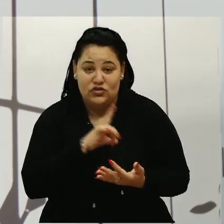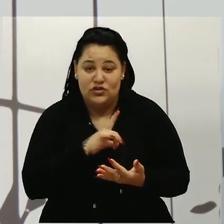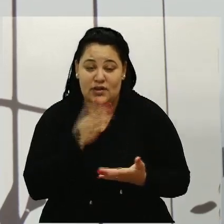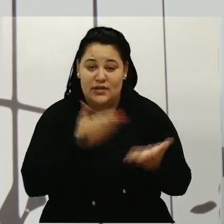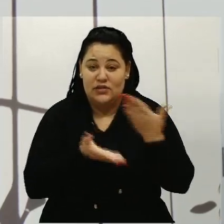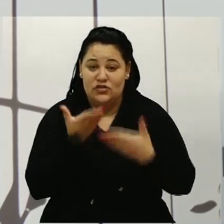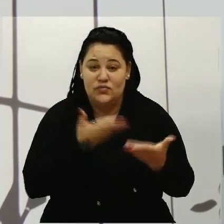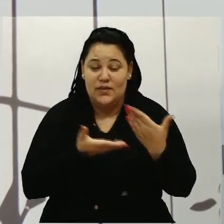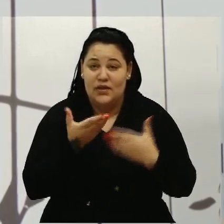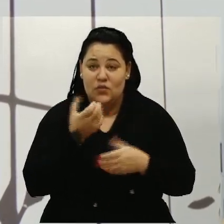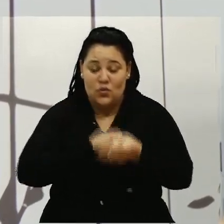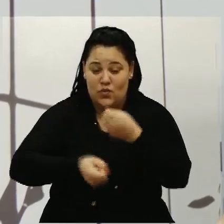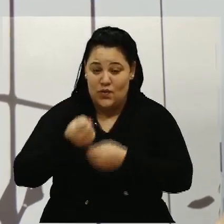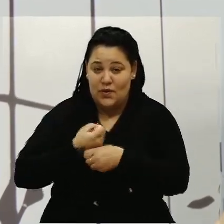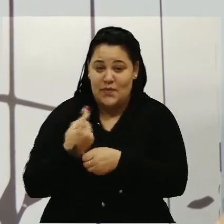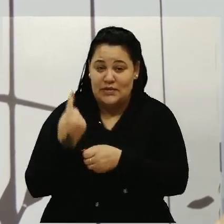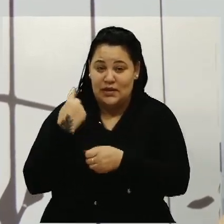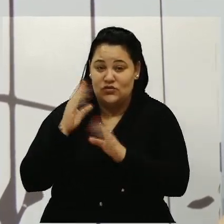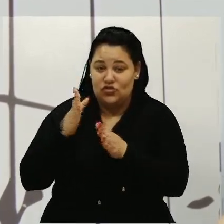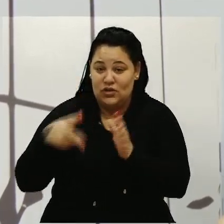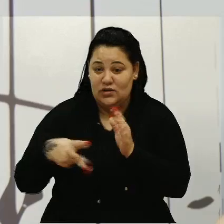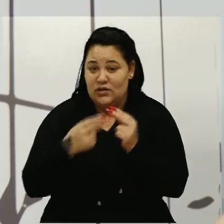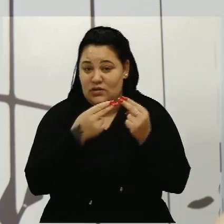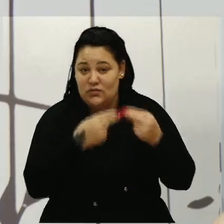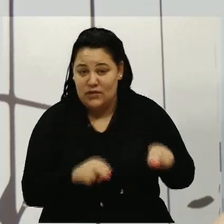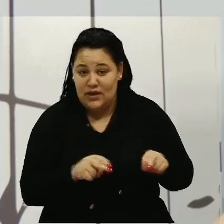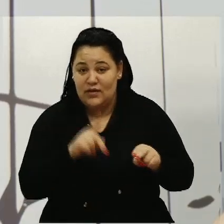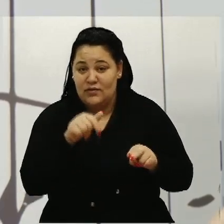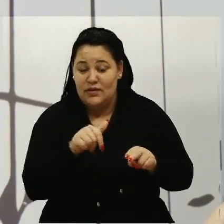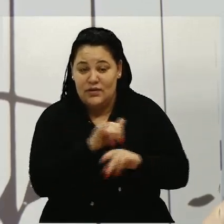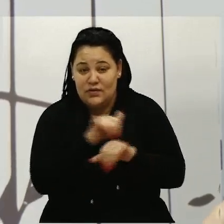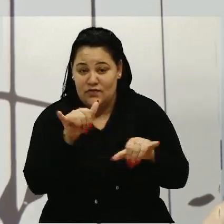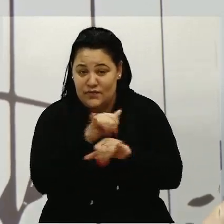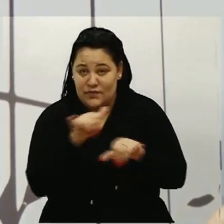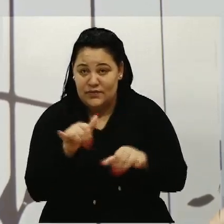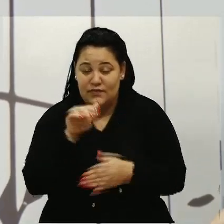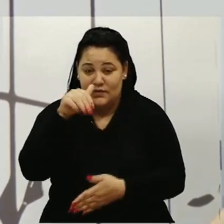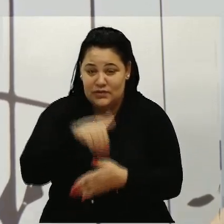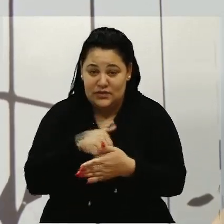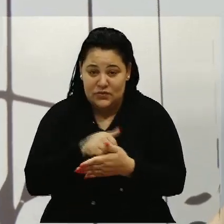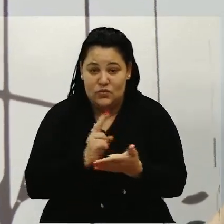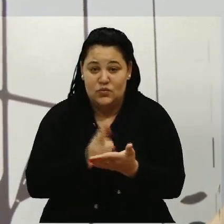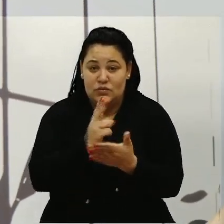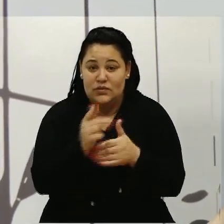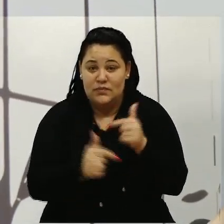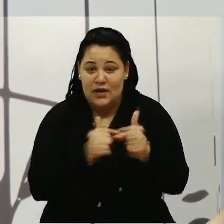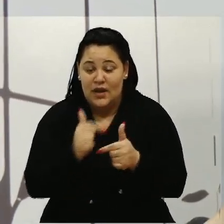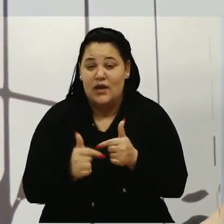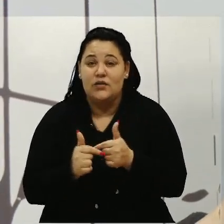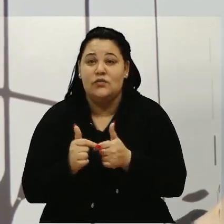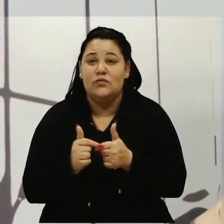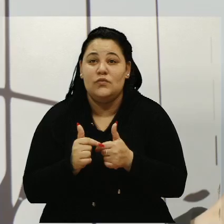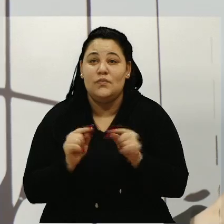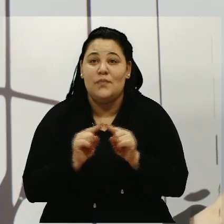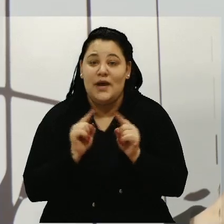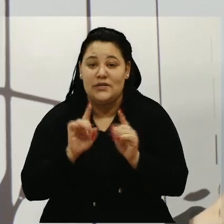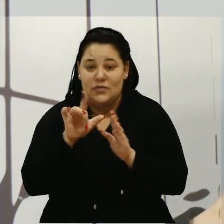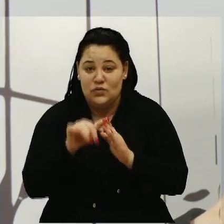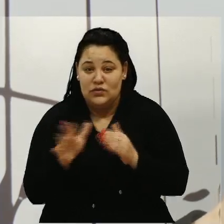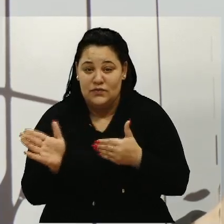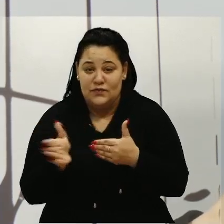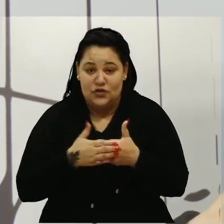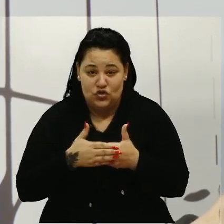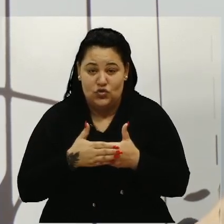foi inaugurado, foi propaganda de campanha eleitoral, dizendo que o serviço continuaria, porém, depois que ele fechou,